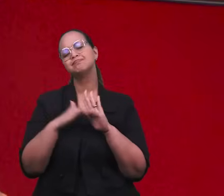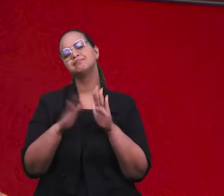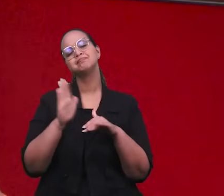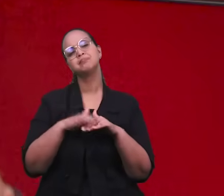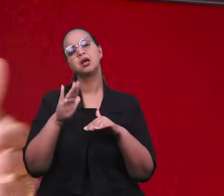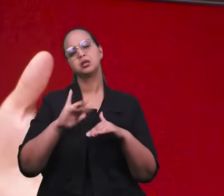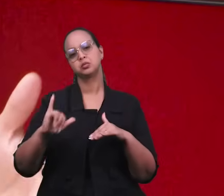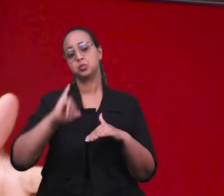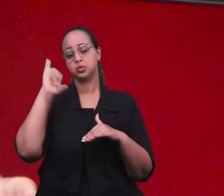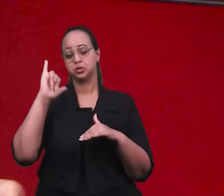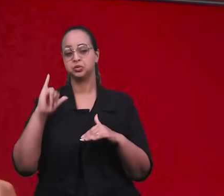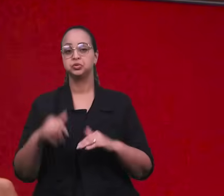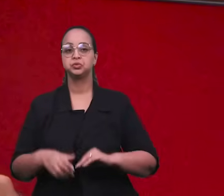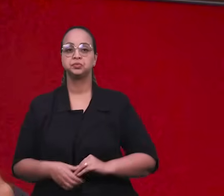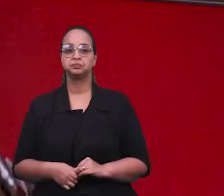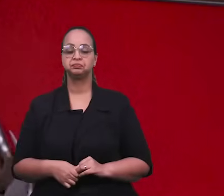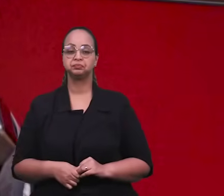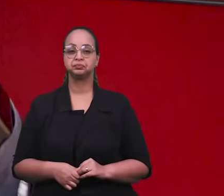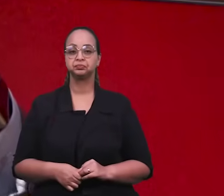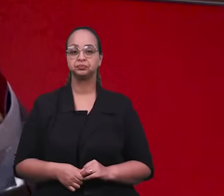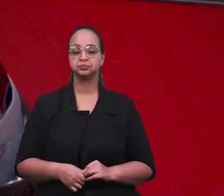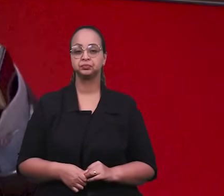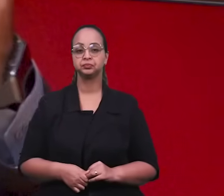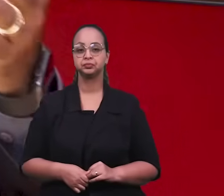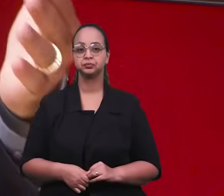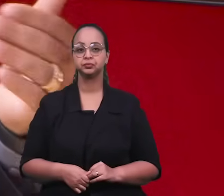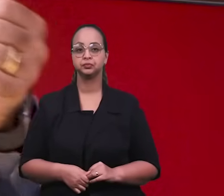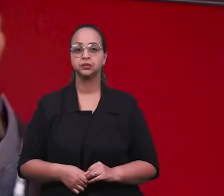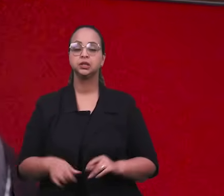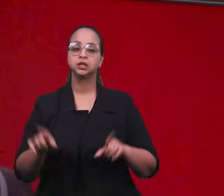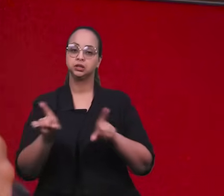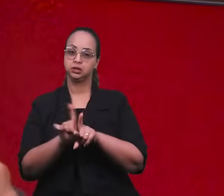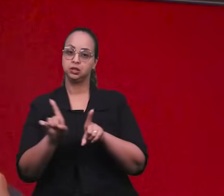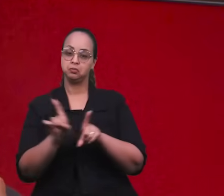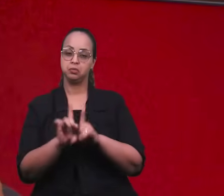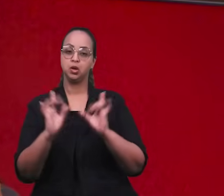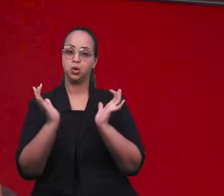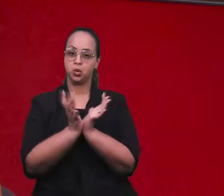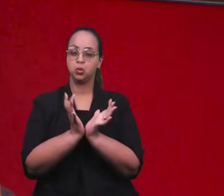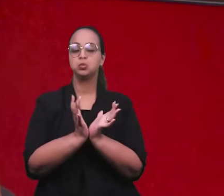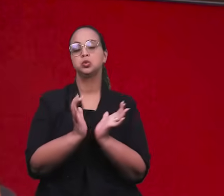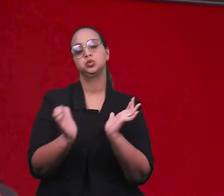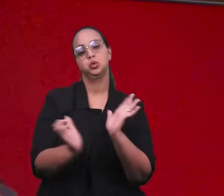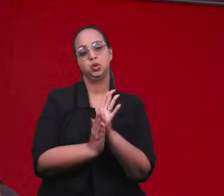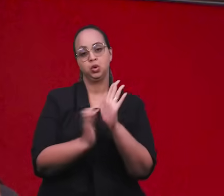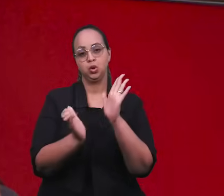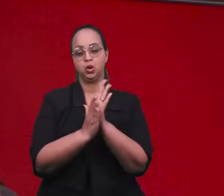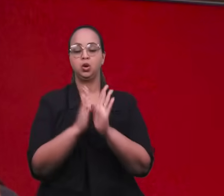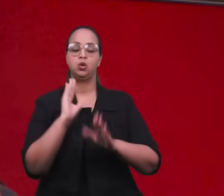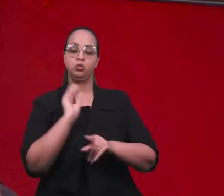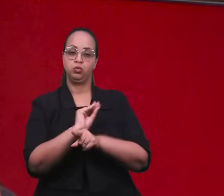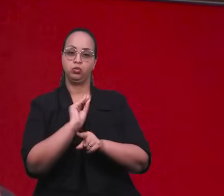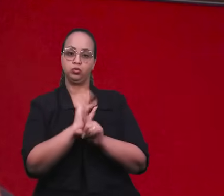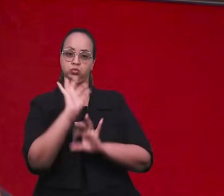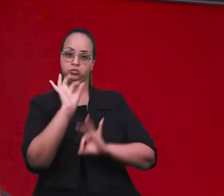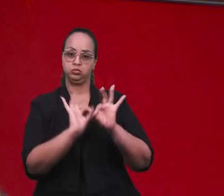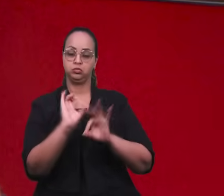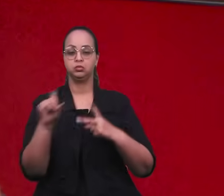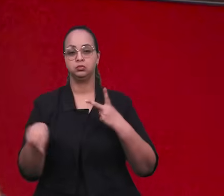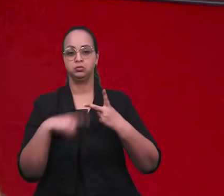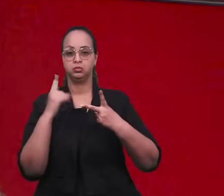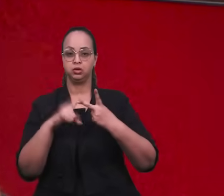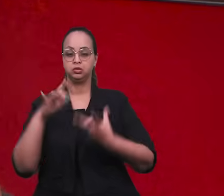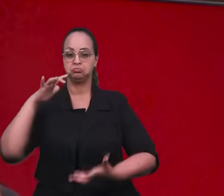algumas atribuições, né? Cuidar das responsabilidades junto a grupo de louvor, né? As funcionalidades com as transmissões das